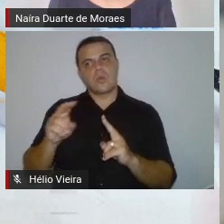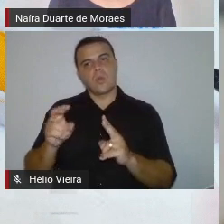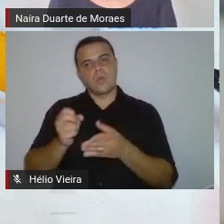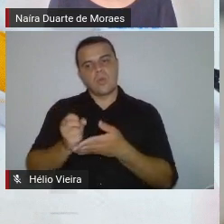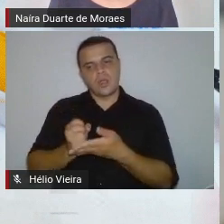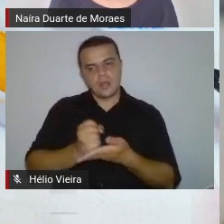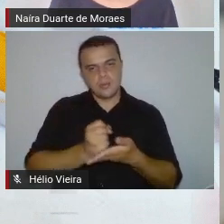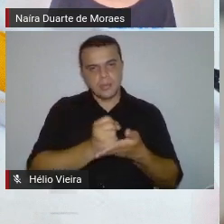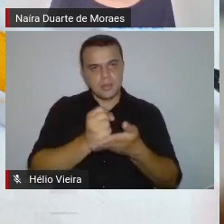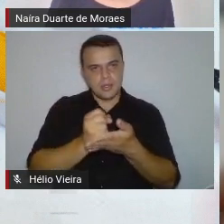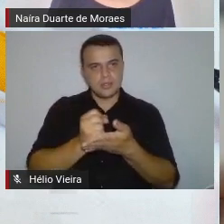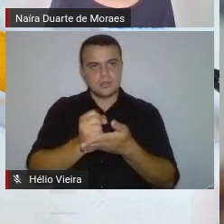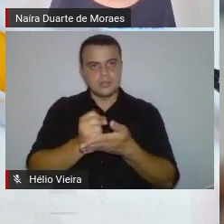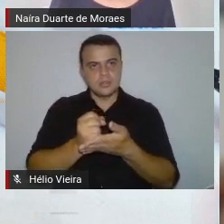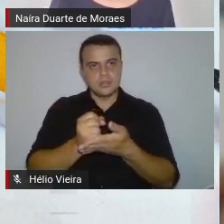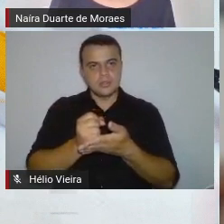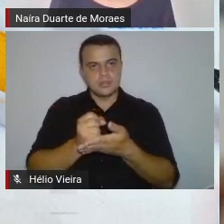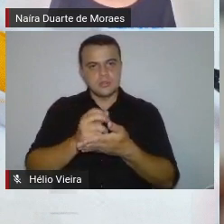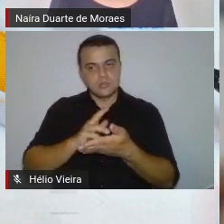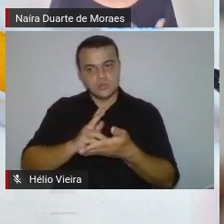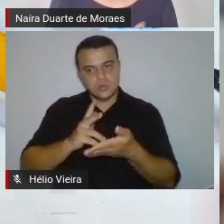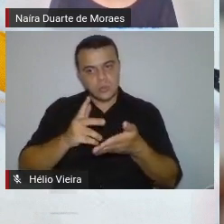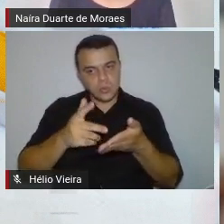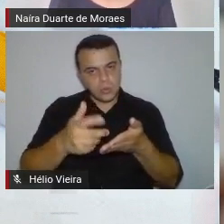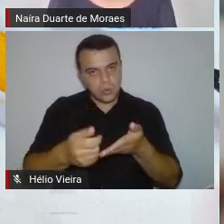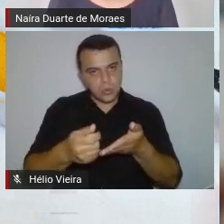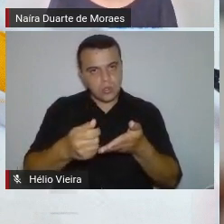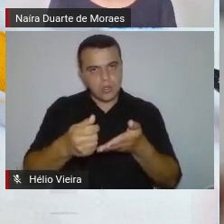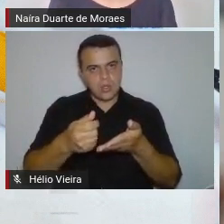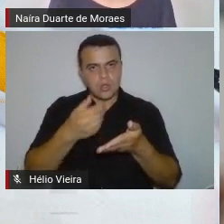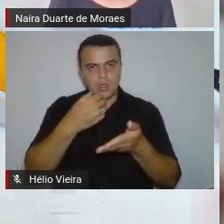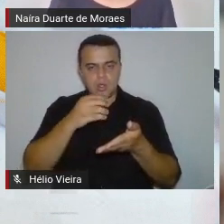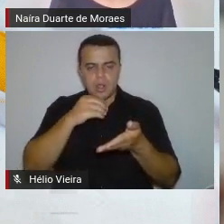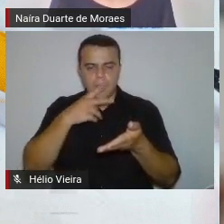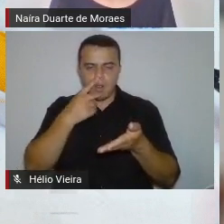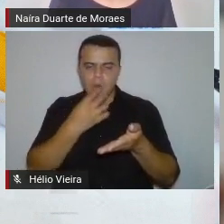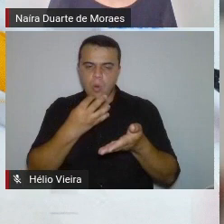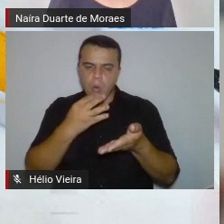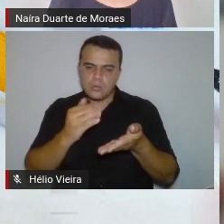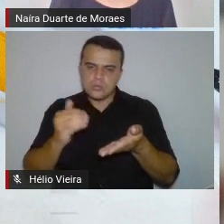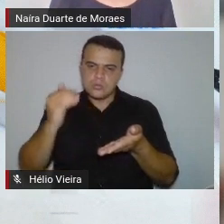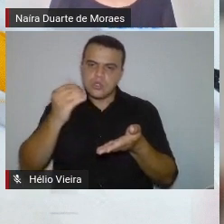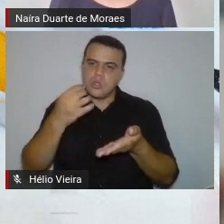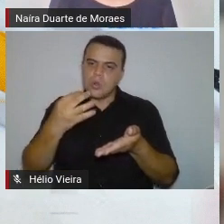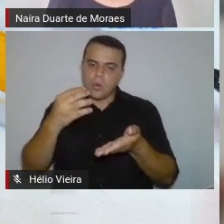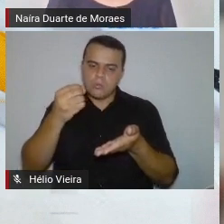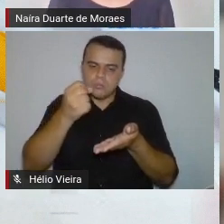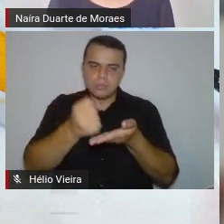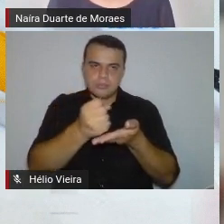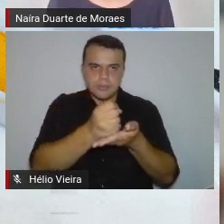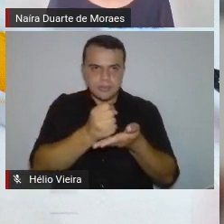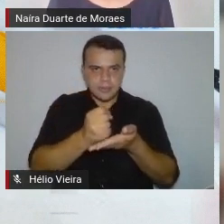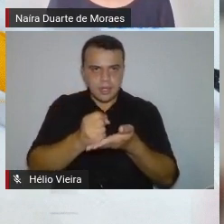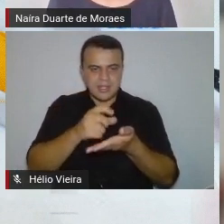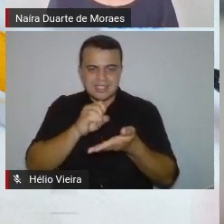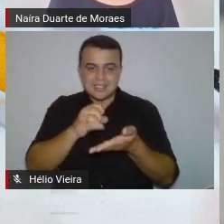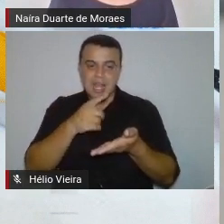papel inteiro e inserindo uma cor em cima da outra, se a gente quer usar mais cores enquanto o papel estiver mais